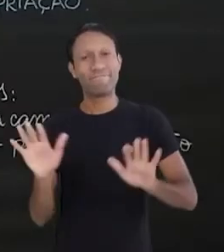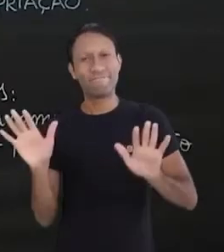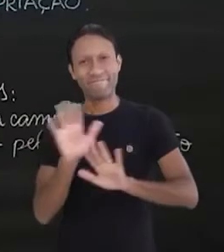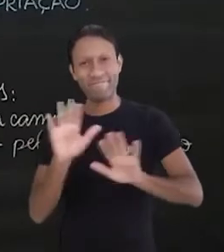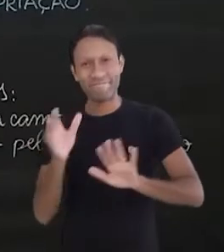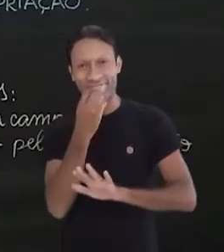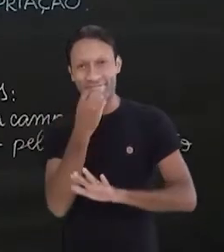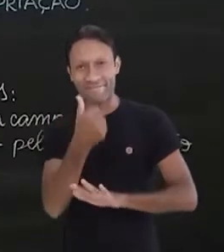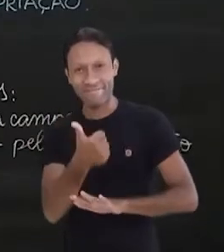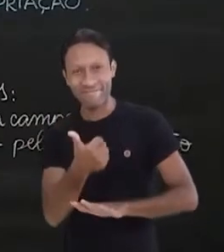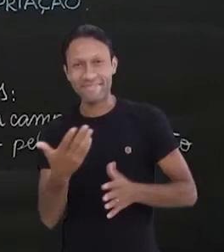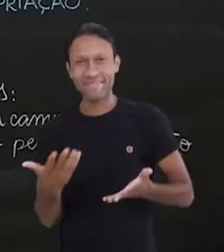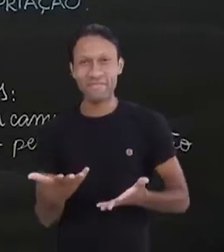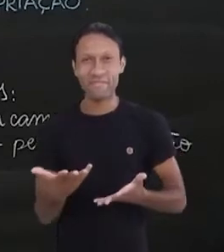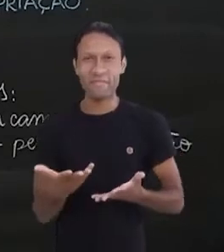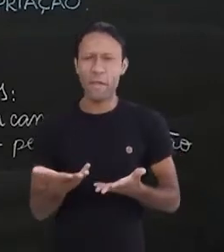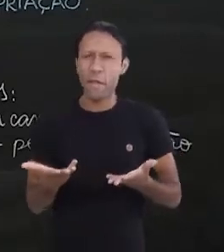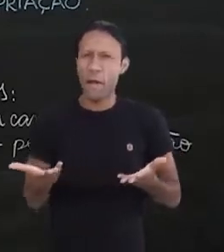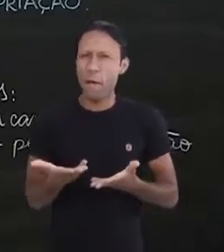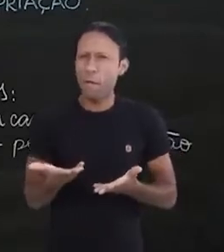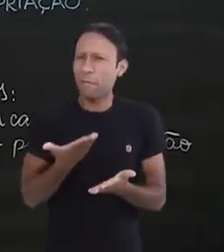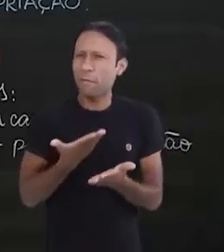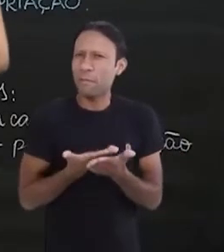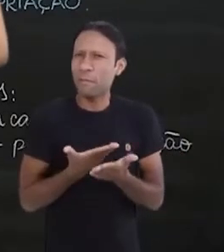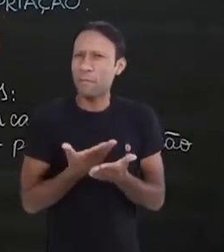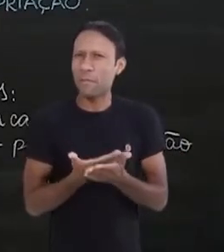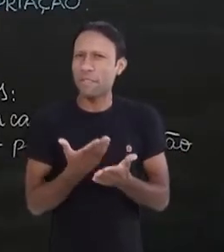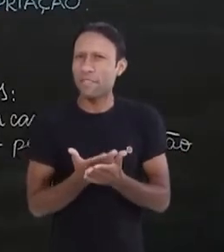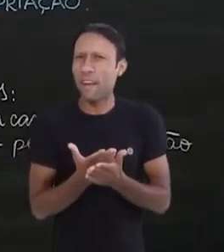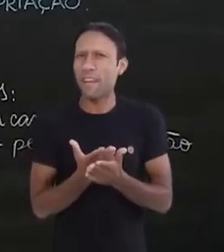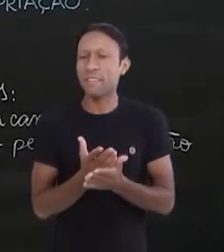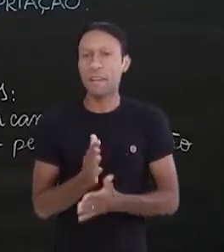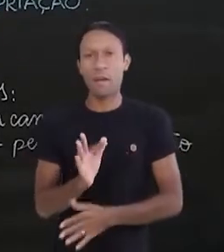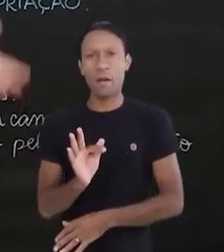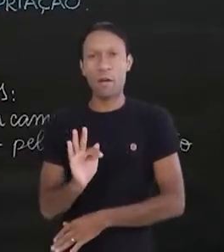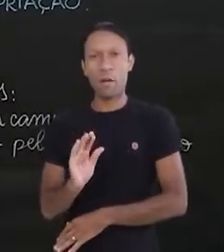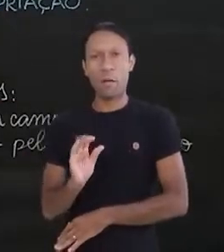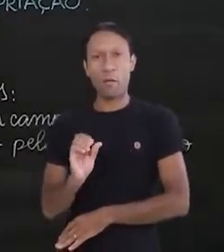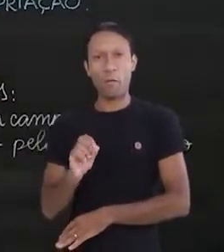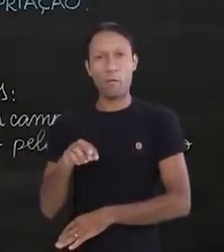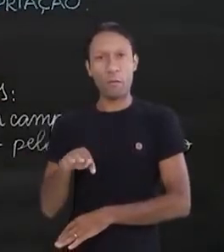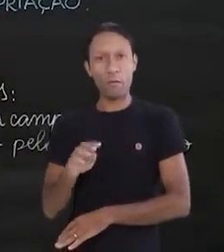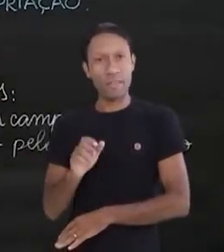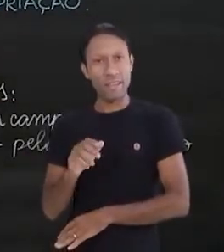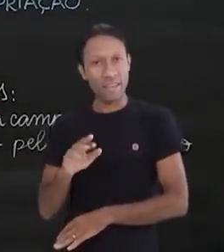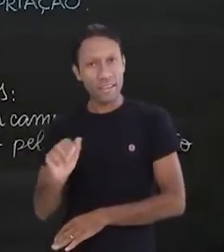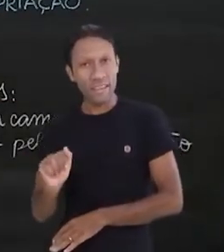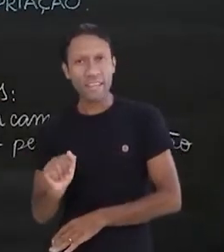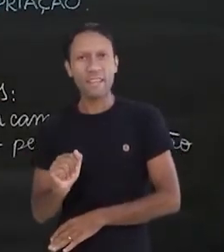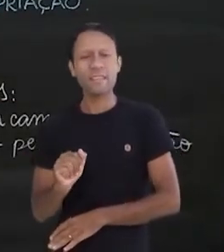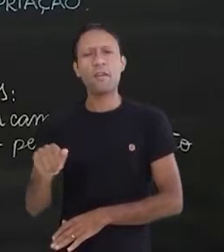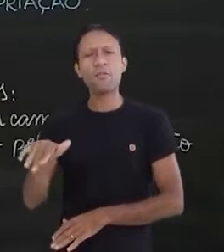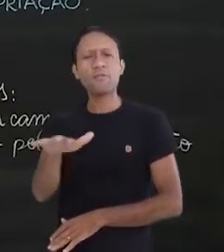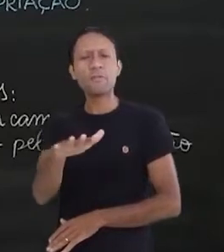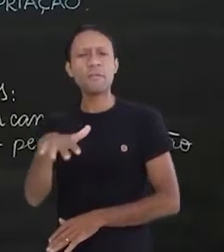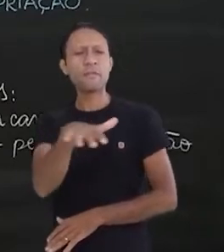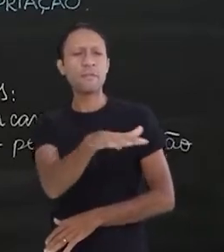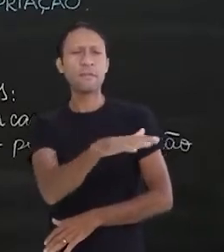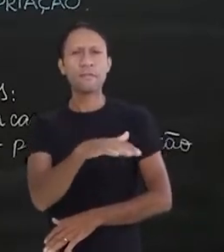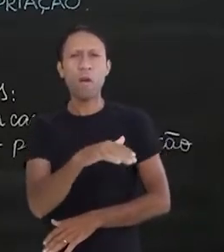Salve, salve pessoal, tudo bem? Vamos falar hoje sobre as fronteiras e os territórios nacionais